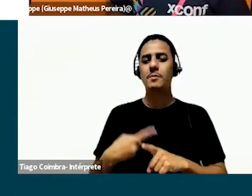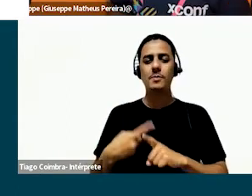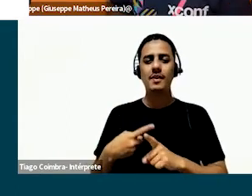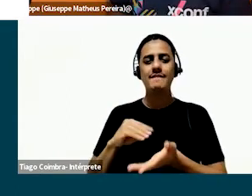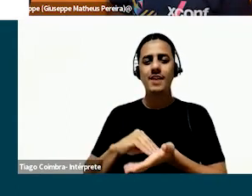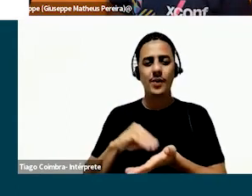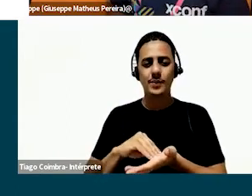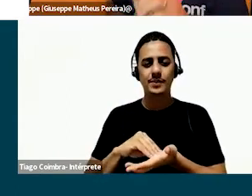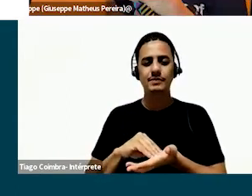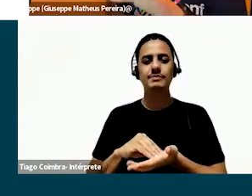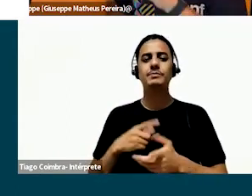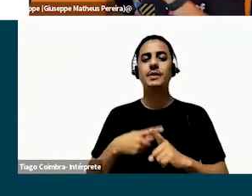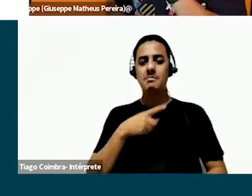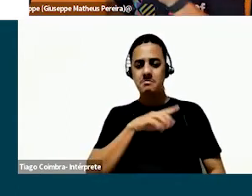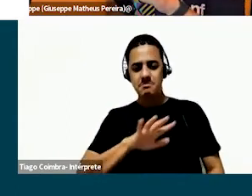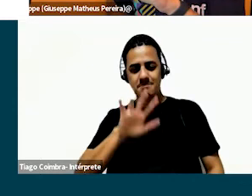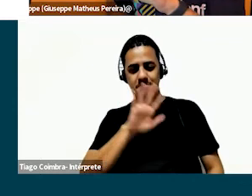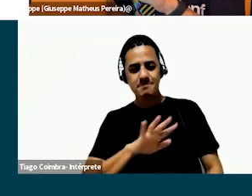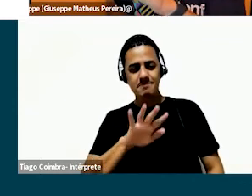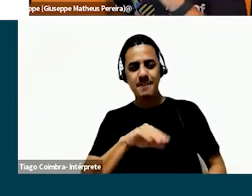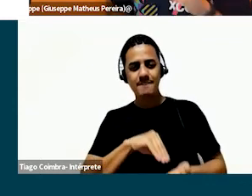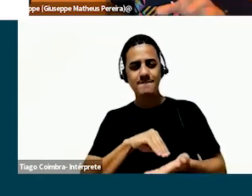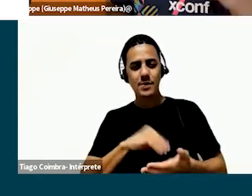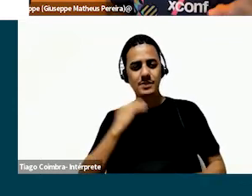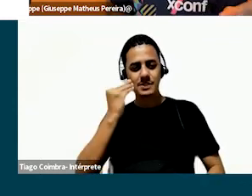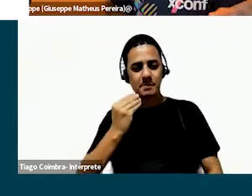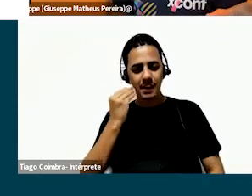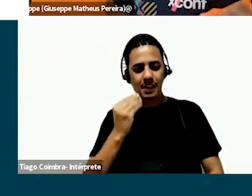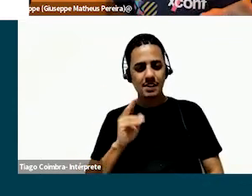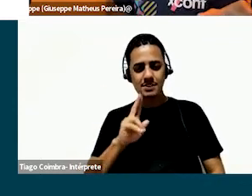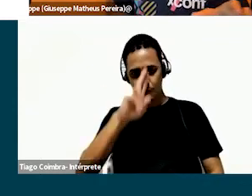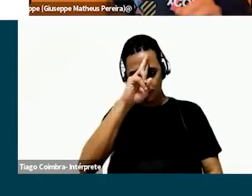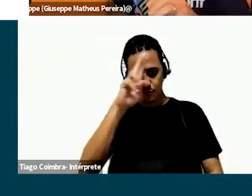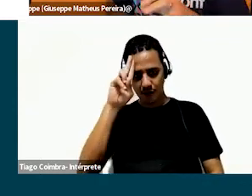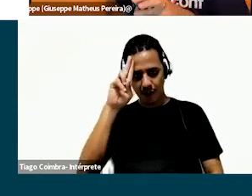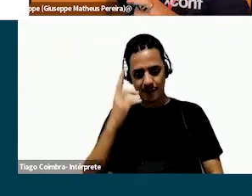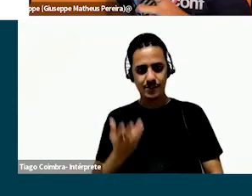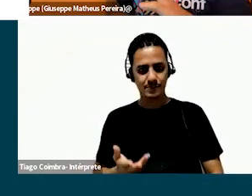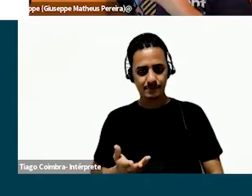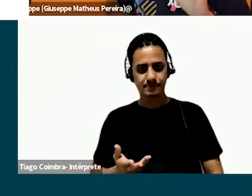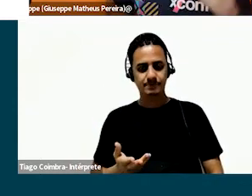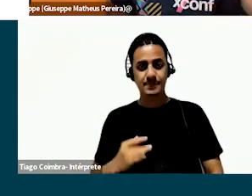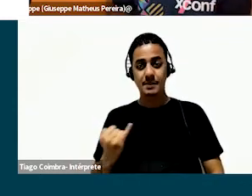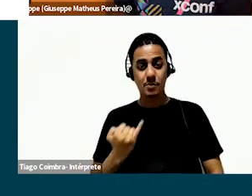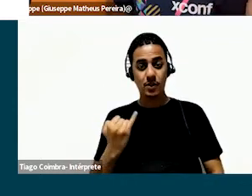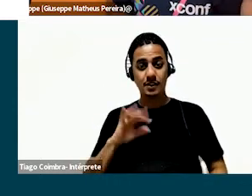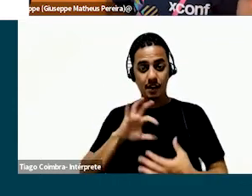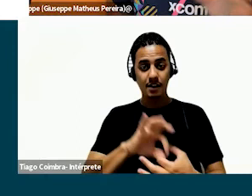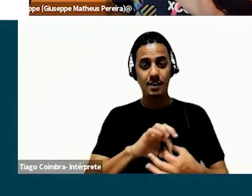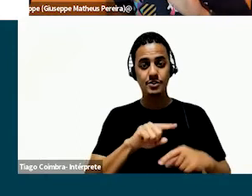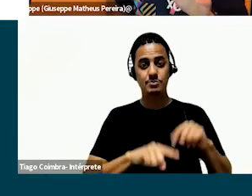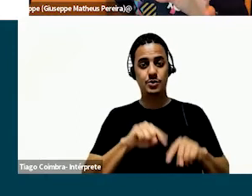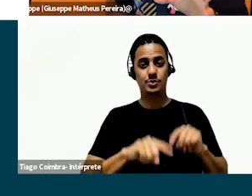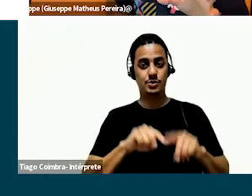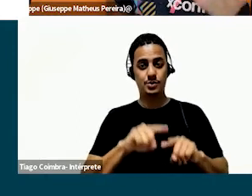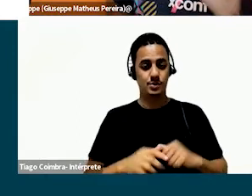são suficientes? Porque a gente não consegue ver aqui a experiência do nosso usuário. E é uma das coisas que mais importa para produto,